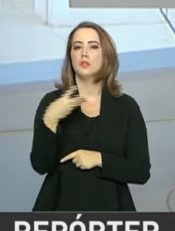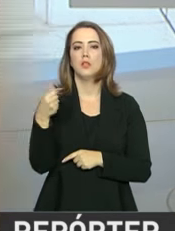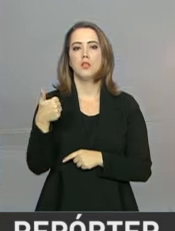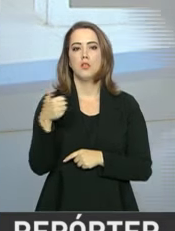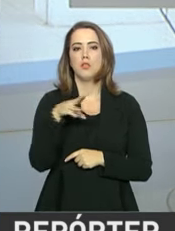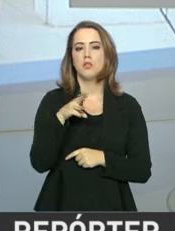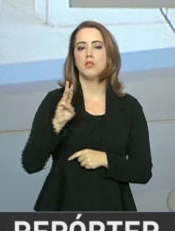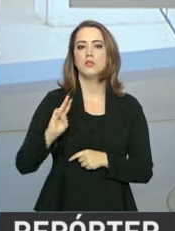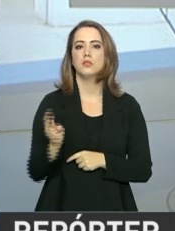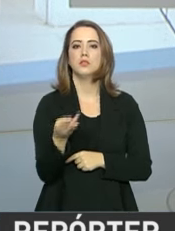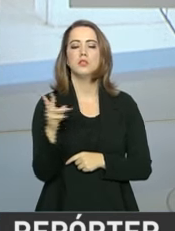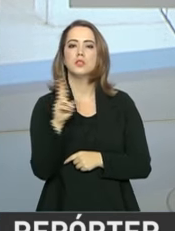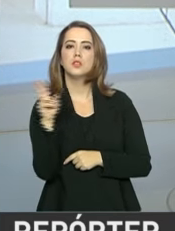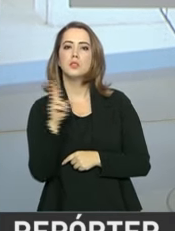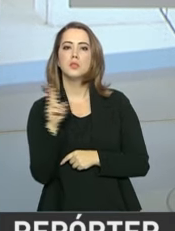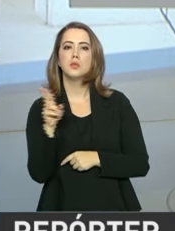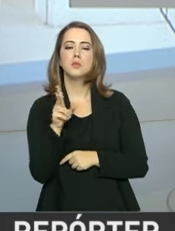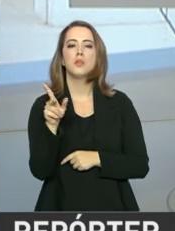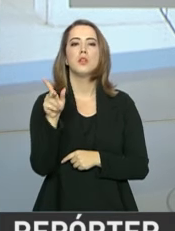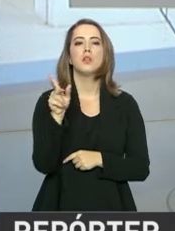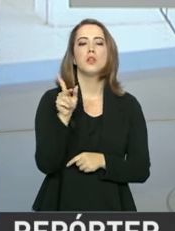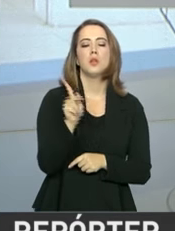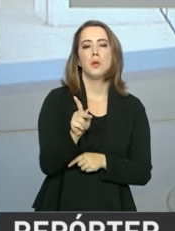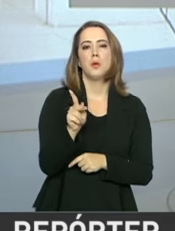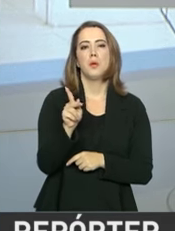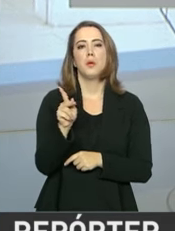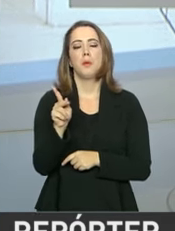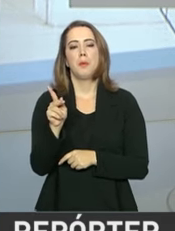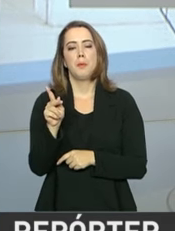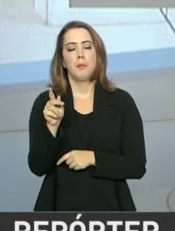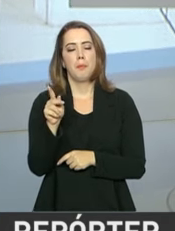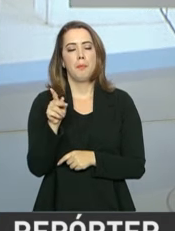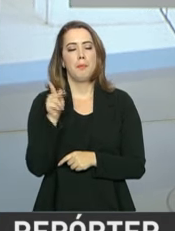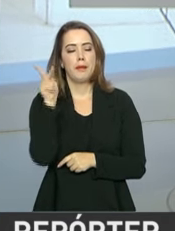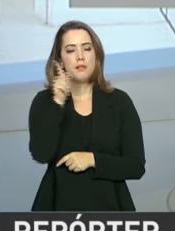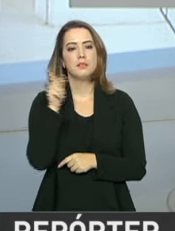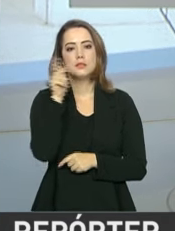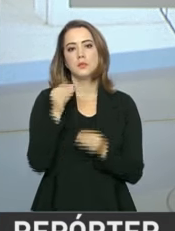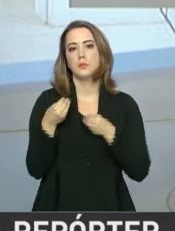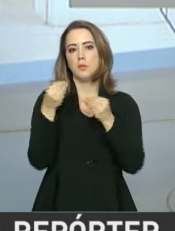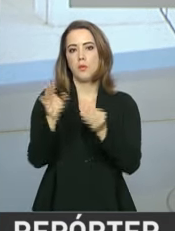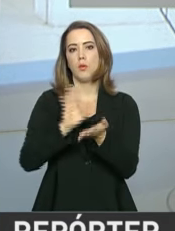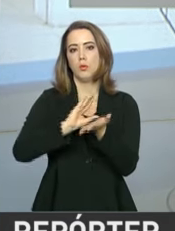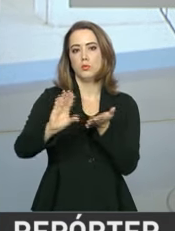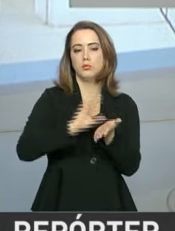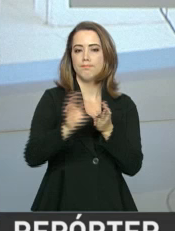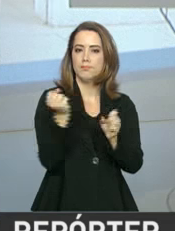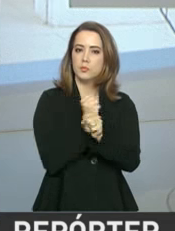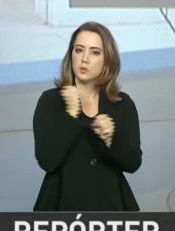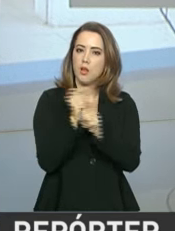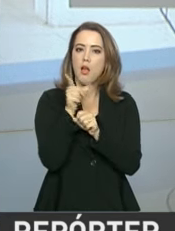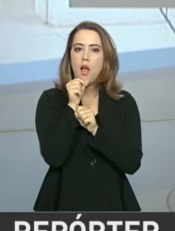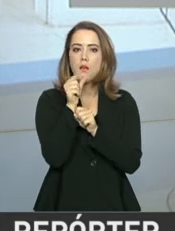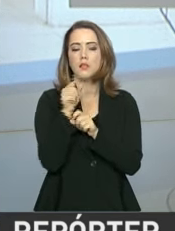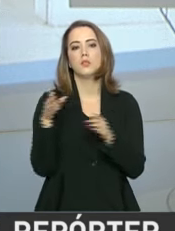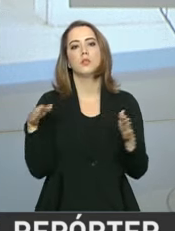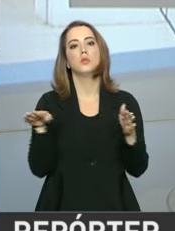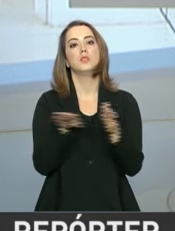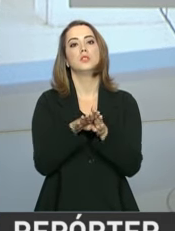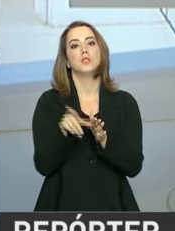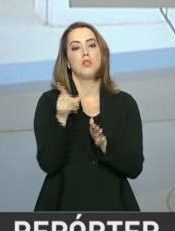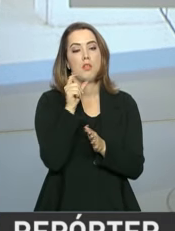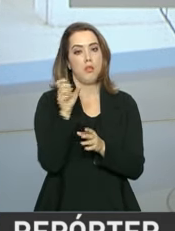vai para as regiões da Paraíba paraa construção de estruturas que captam e conduzem a água até o sistema de abastecimento dos